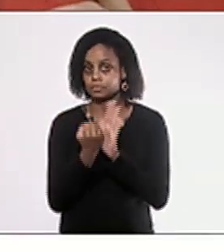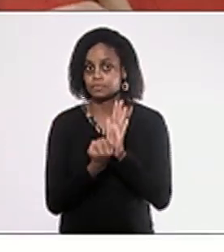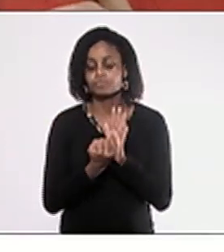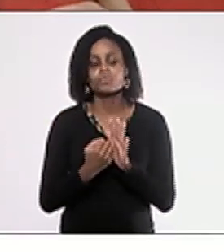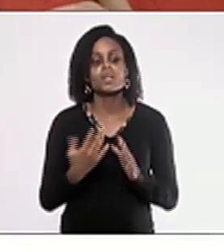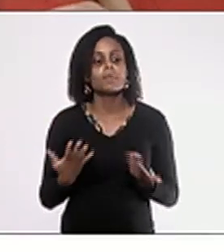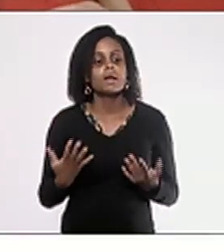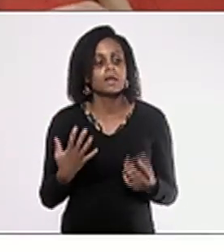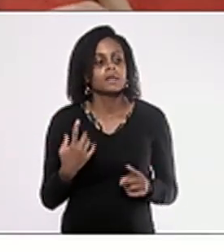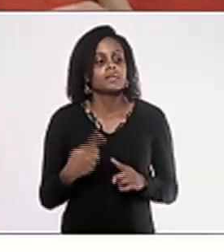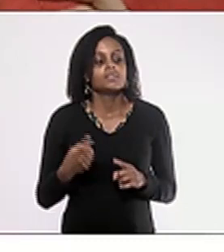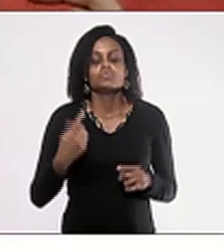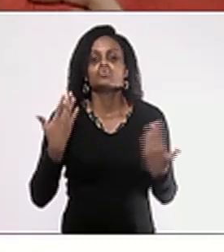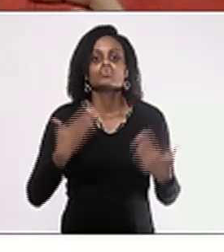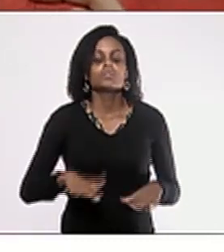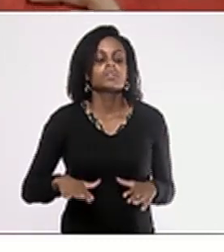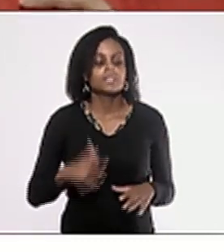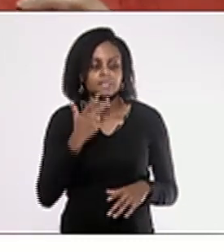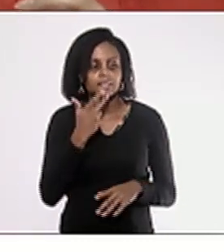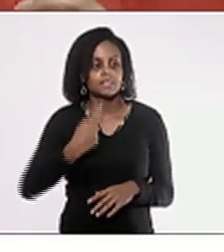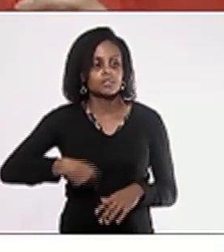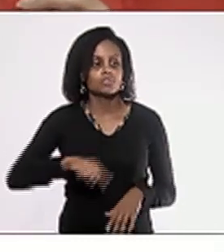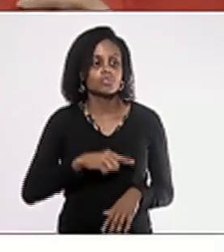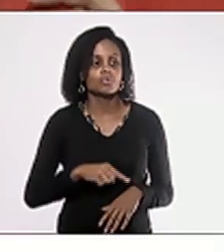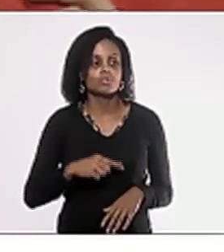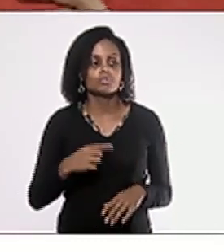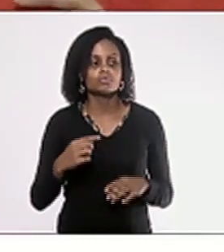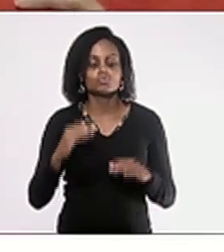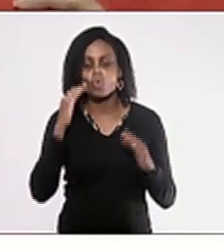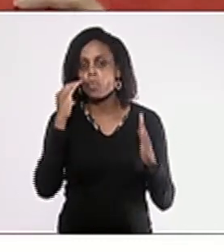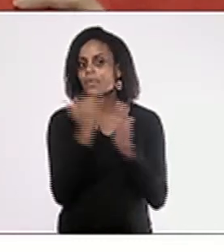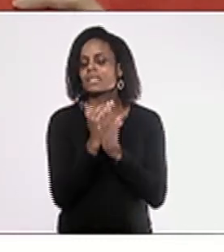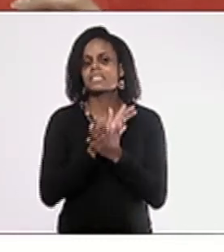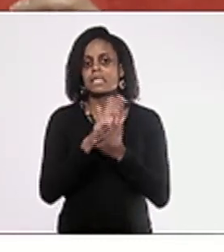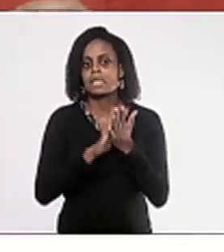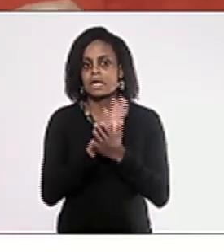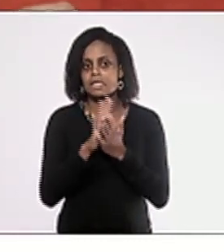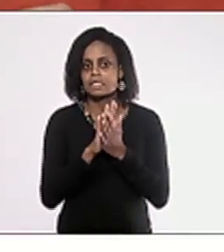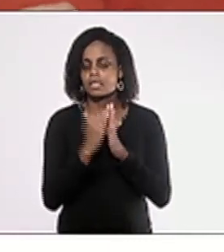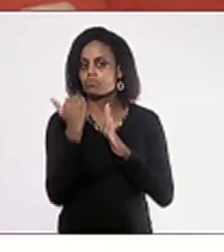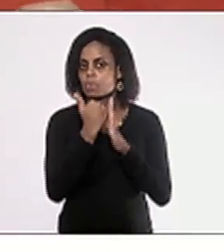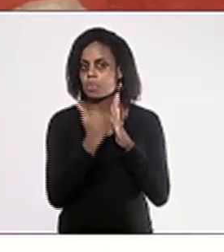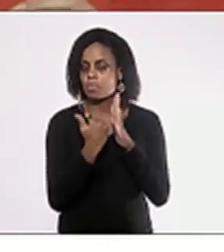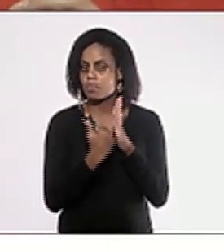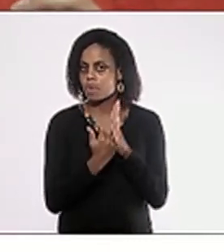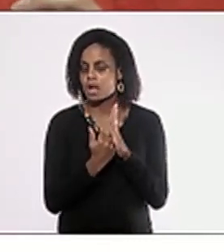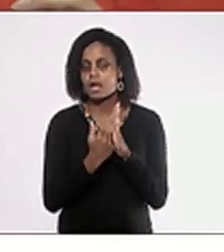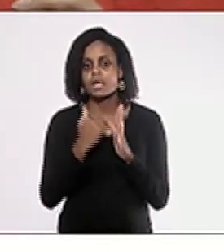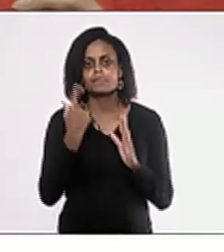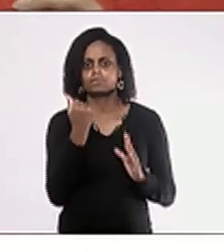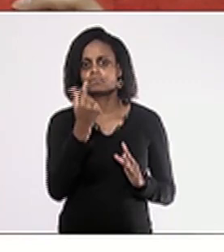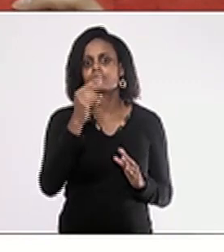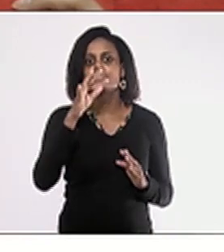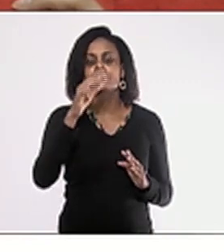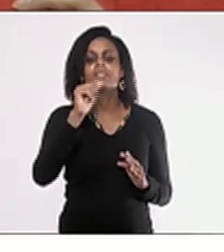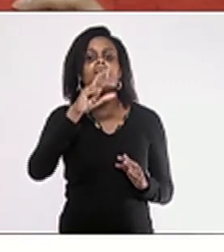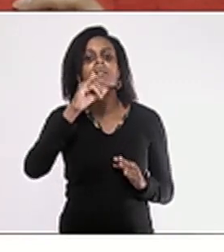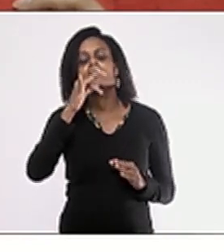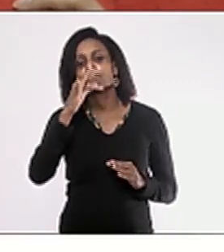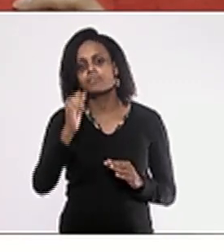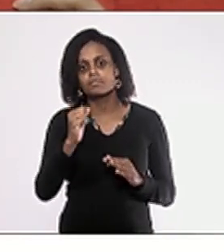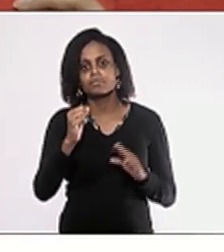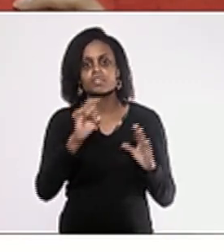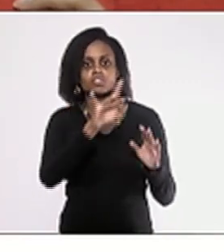mesmo assim, não quer dizer que a gente não obedeça à estrutura tarifária da cobrança por